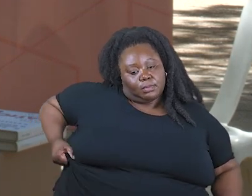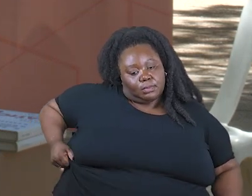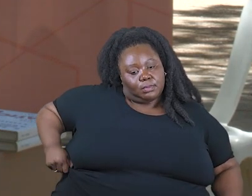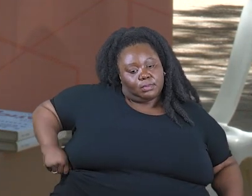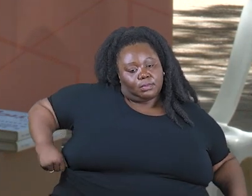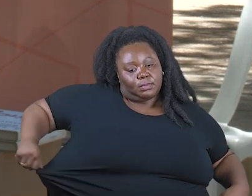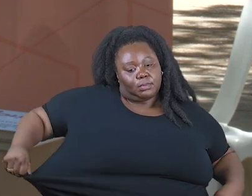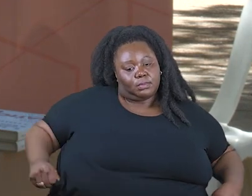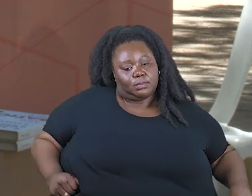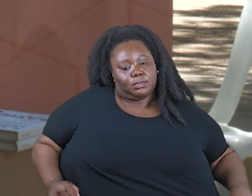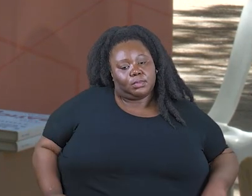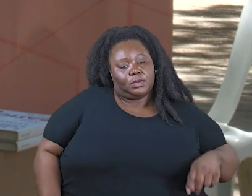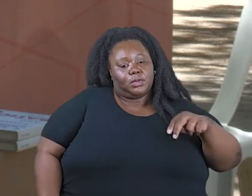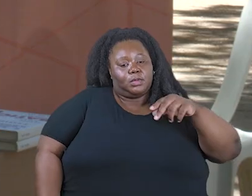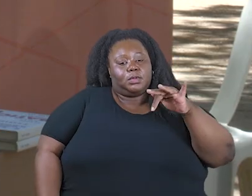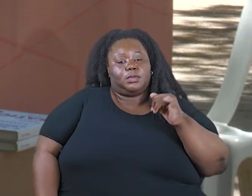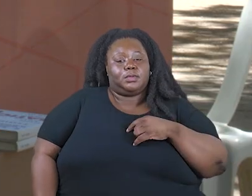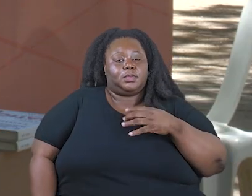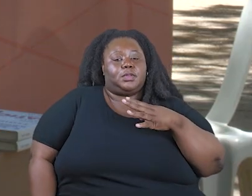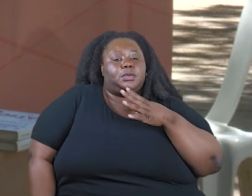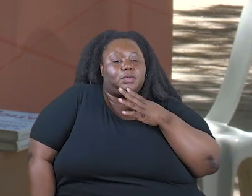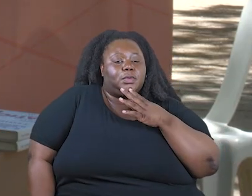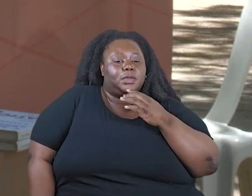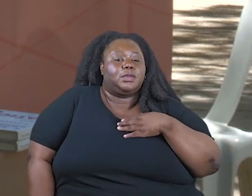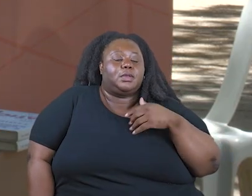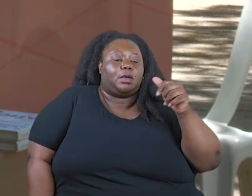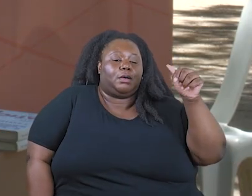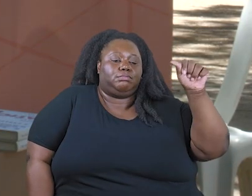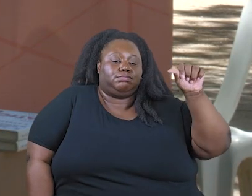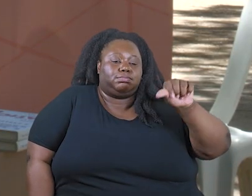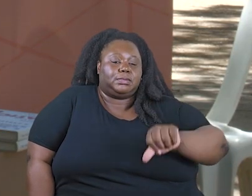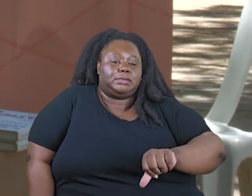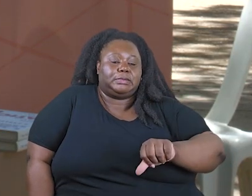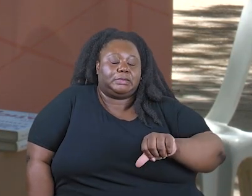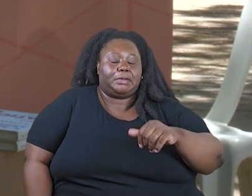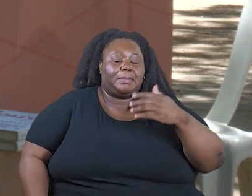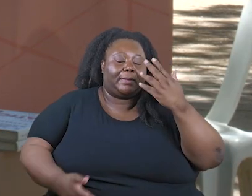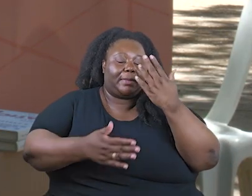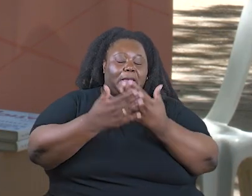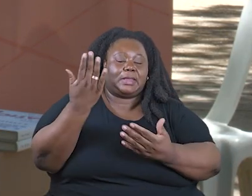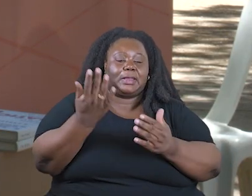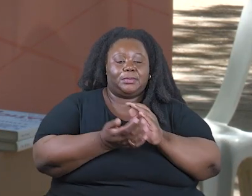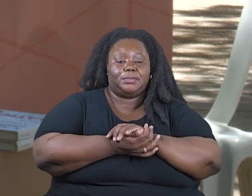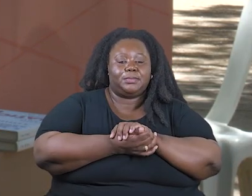Mas o NFT é o único caso de obra de arte que eu tive notícia que desvalorizou 90%.